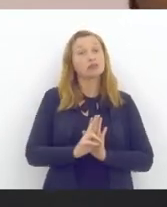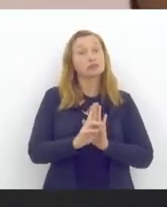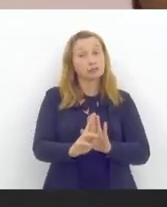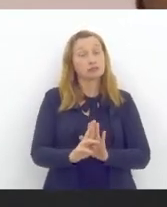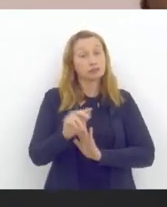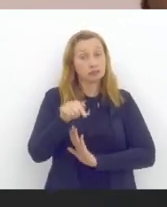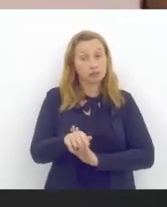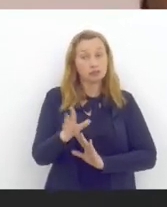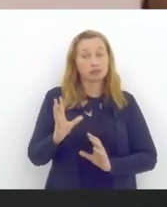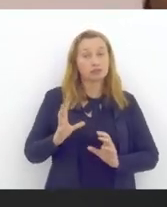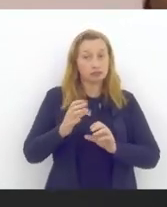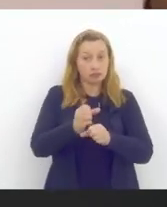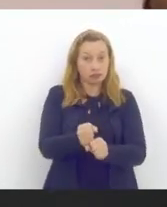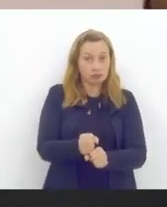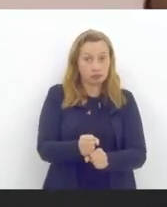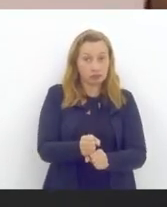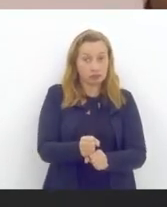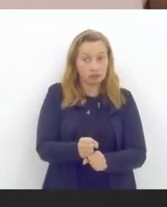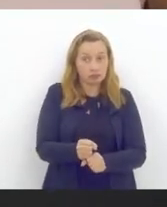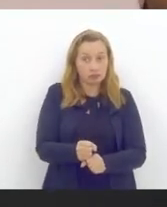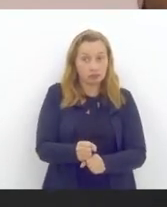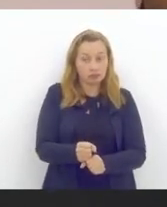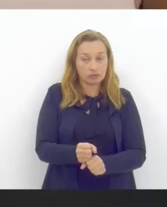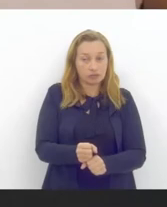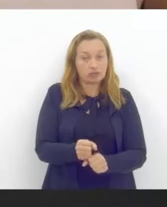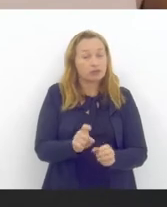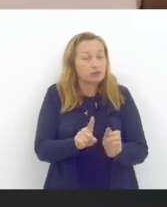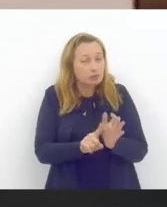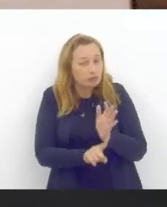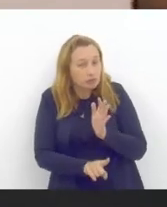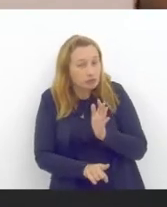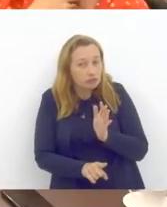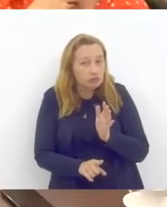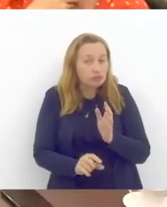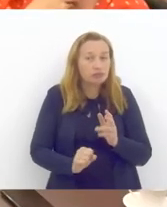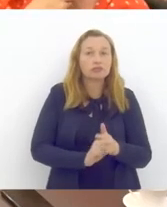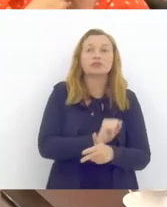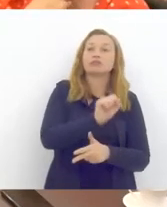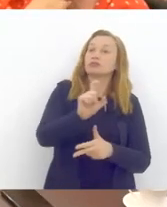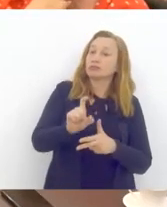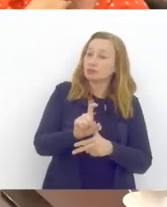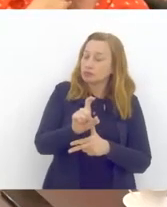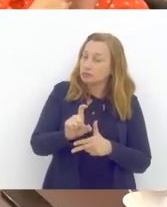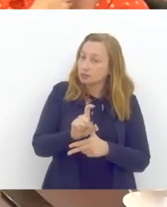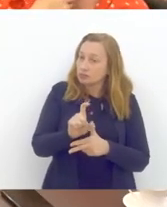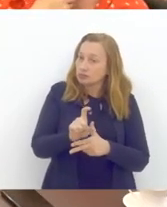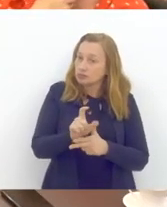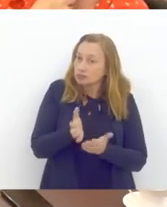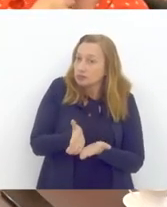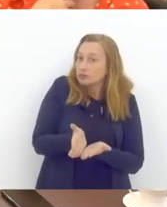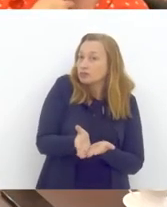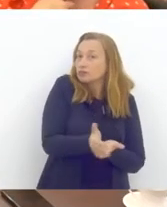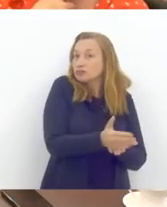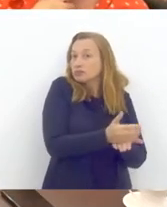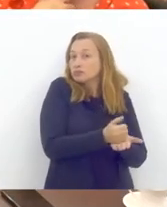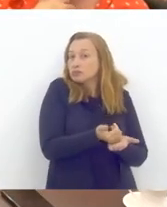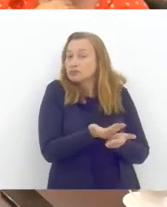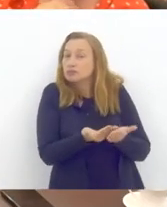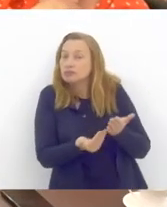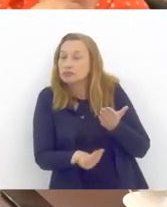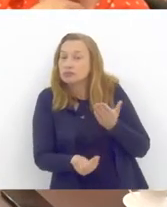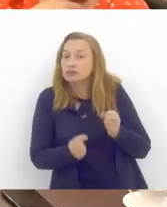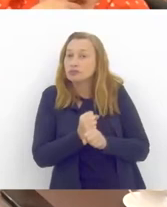que, nos cálculos bem a menos do Poder Executivo, a arrecadação vai cair no ano que